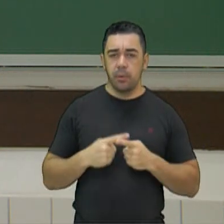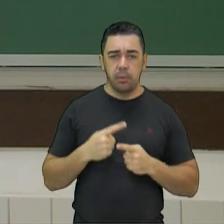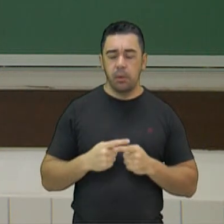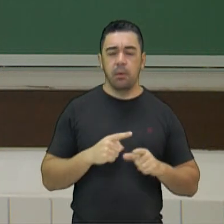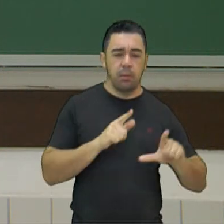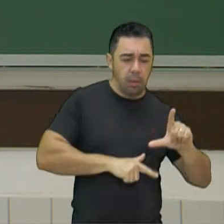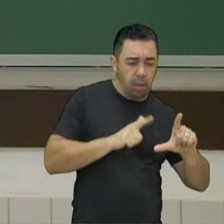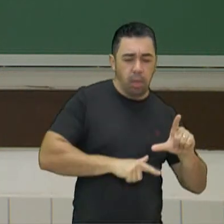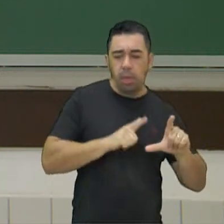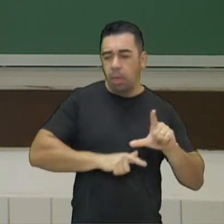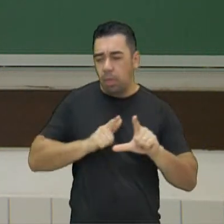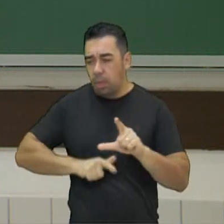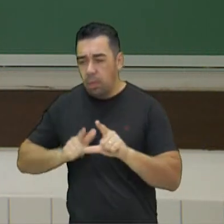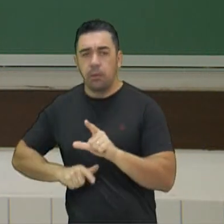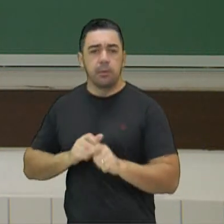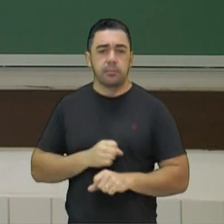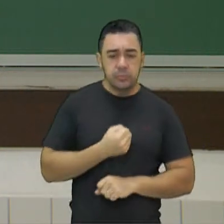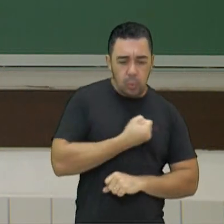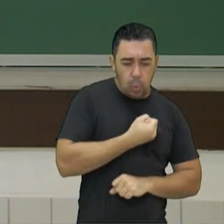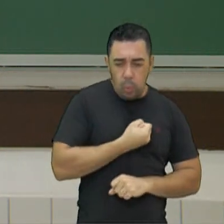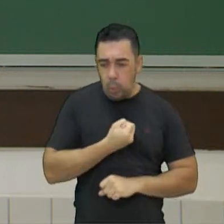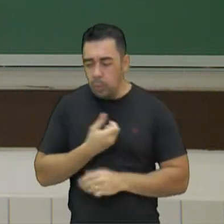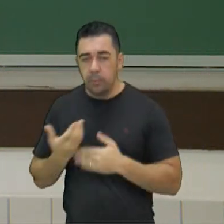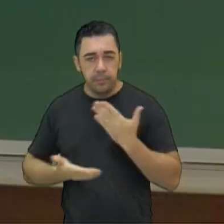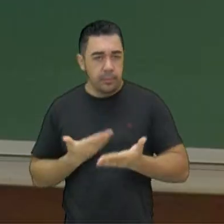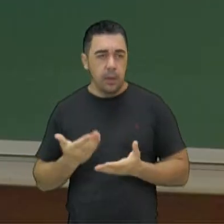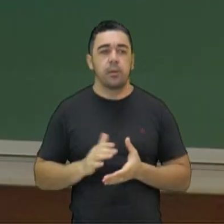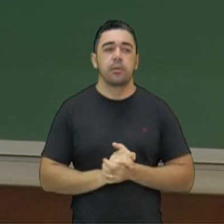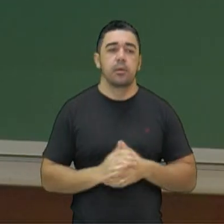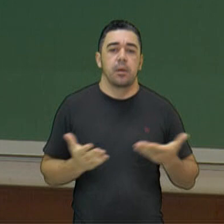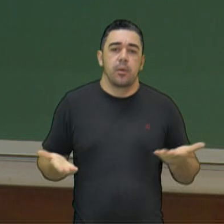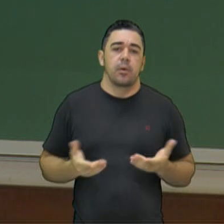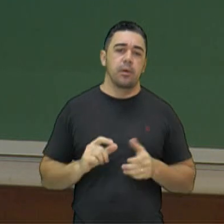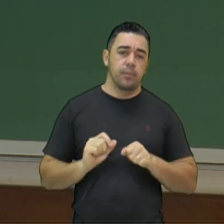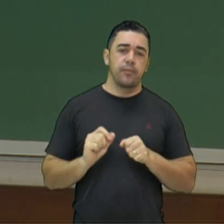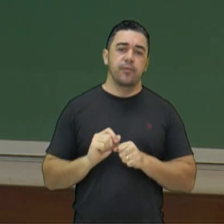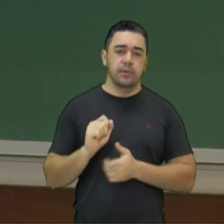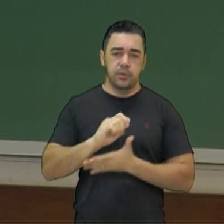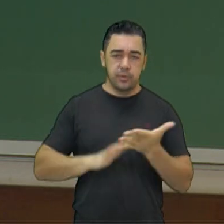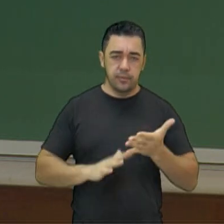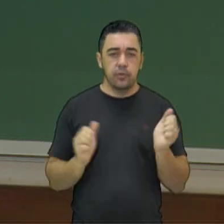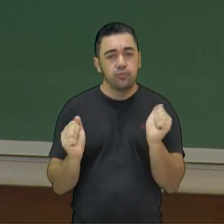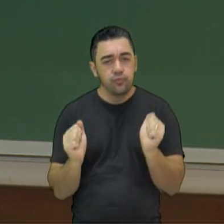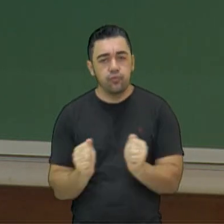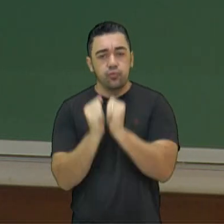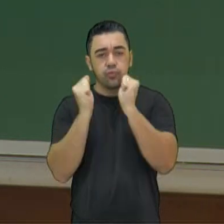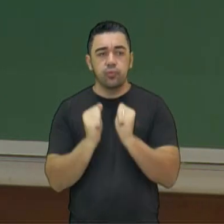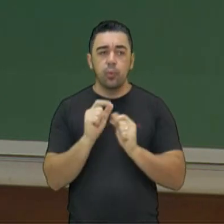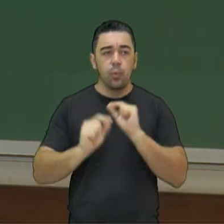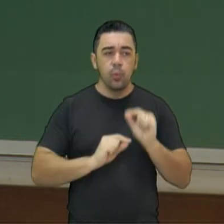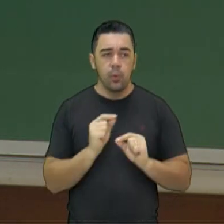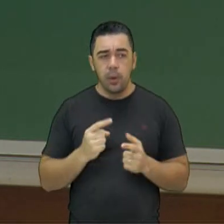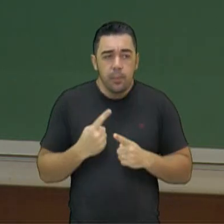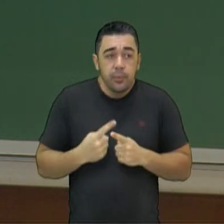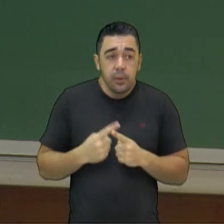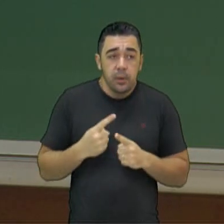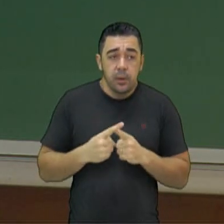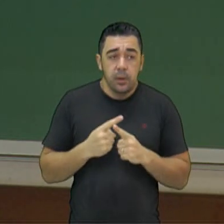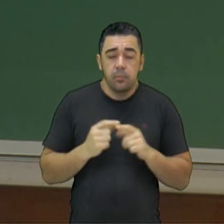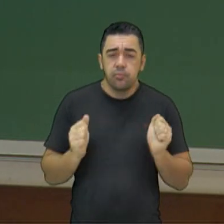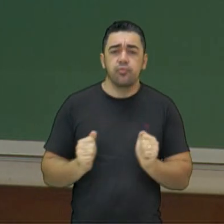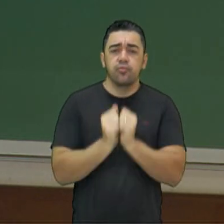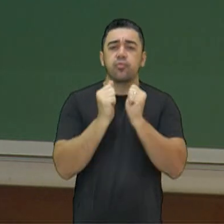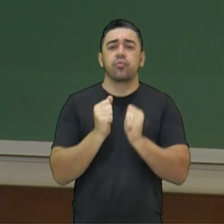letra, muita letra. Então, vamos fazer exercícios com, agora, conjugados. Por que a gente faz esses exercícios com